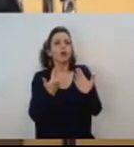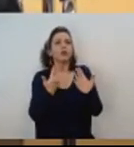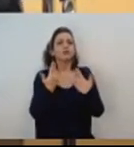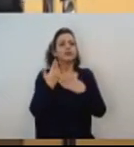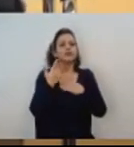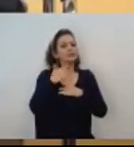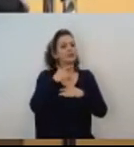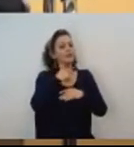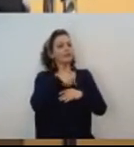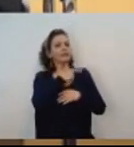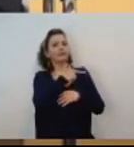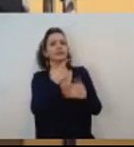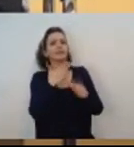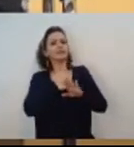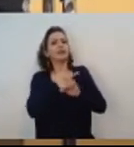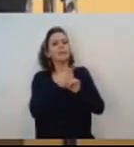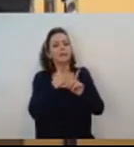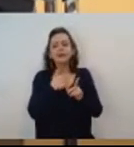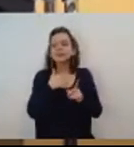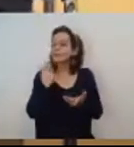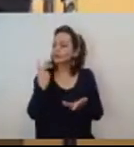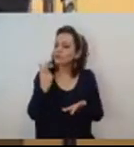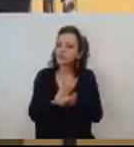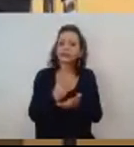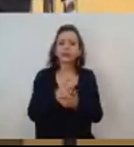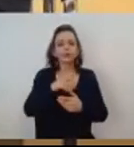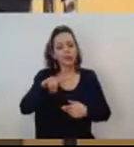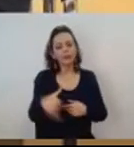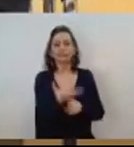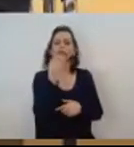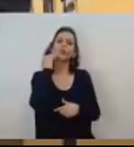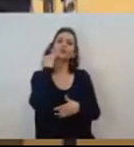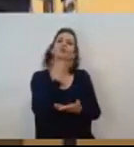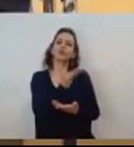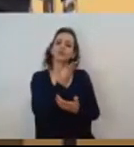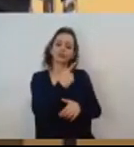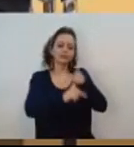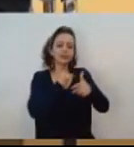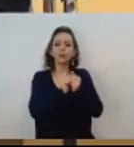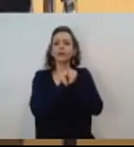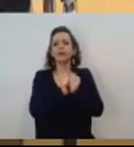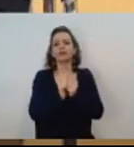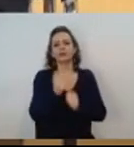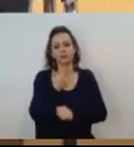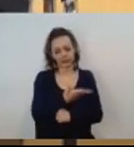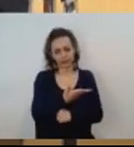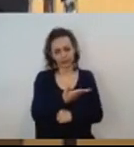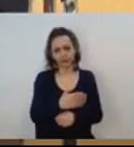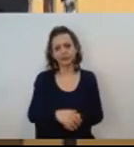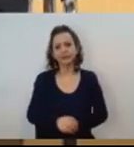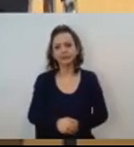deixarei de ter esta oportunidade dessa Parceria a E aí é como que a gente